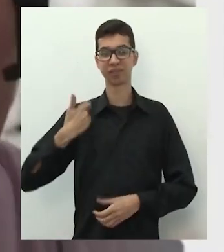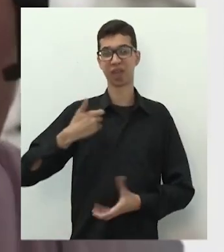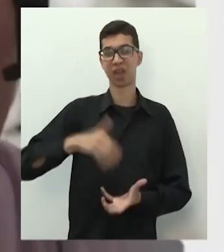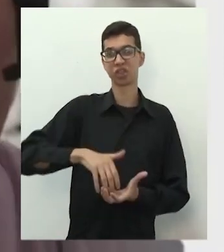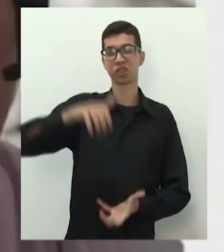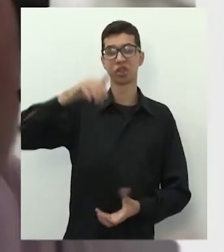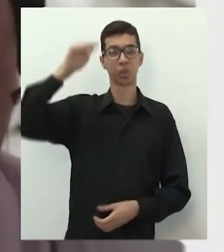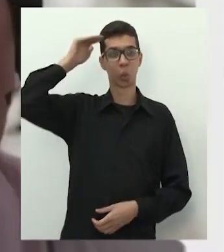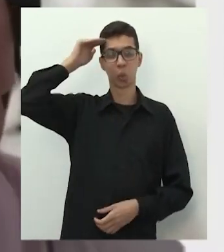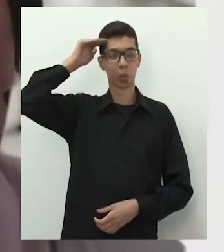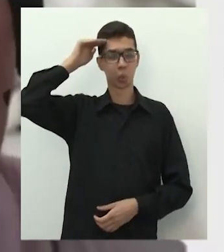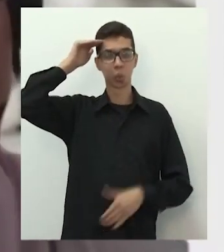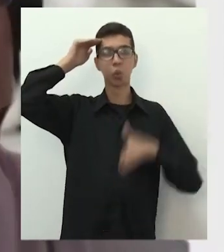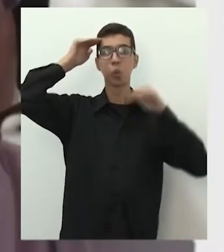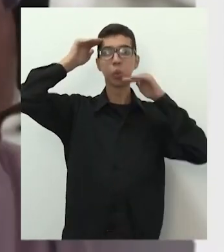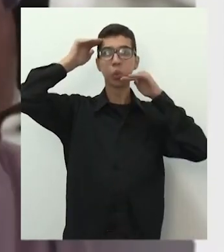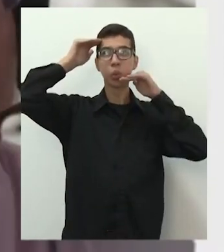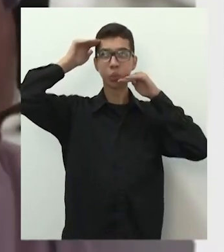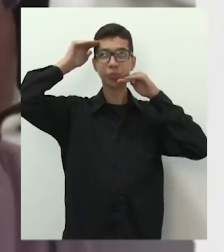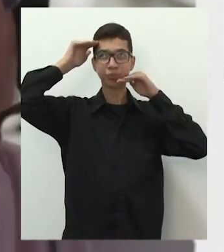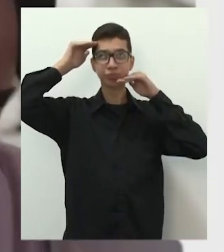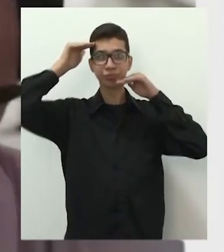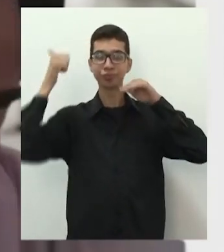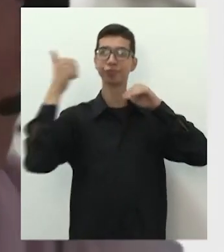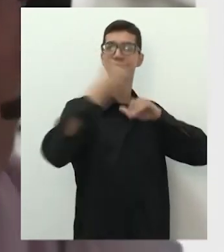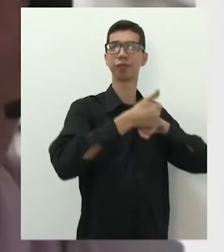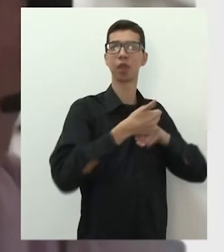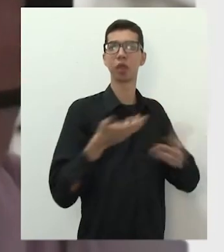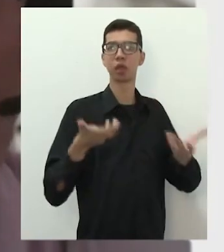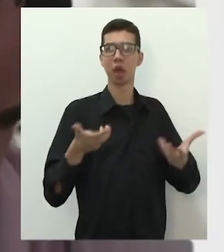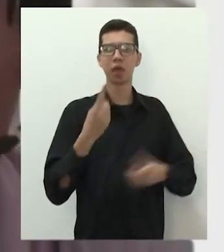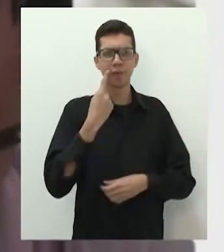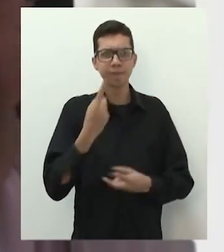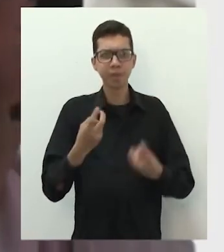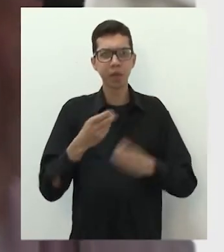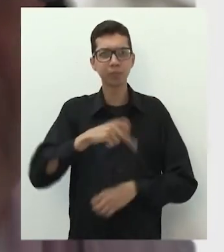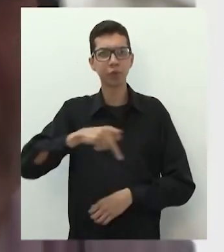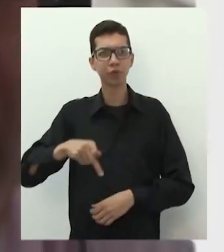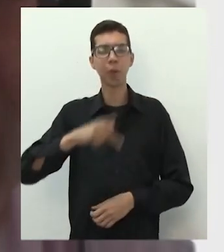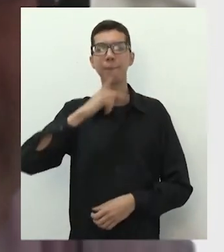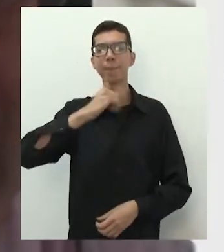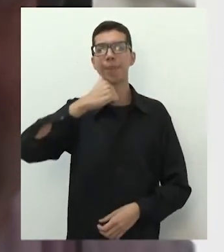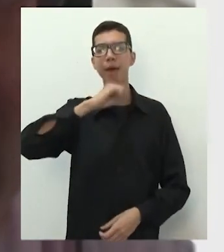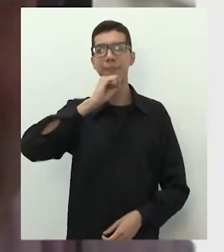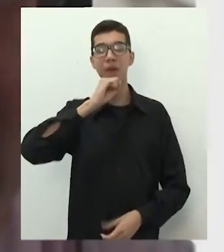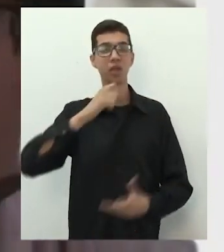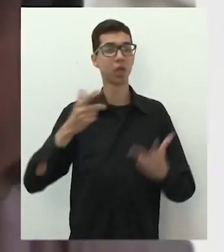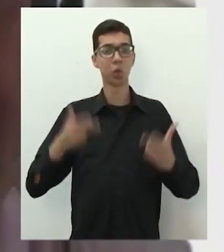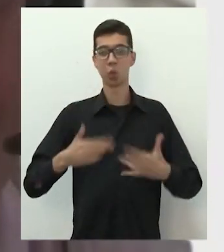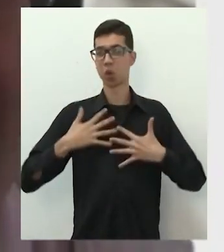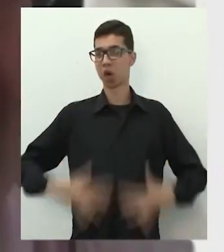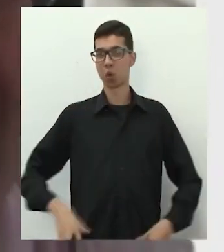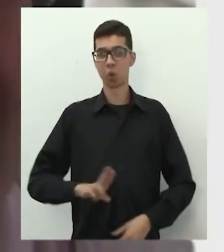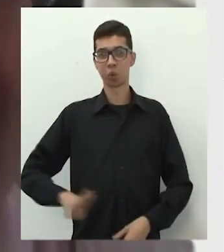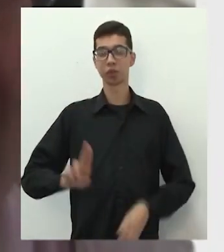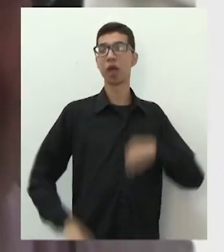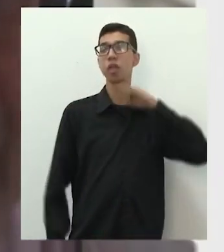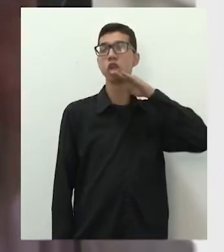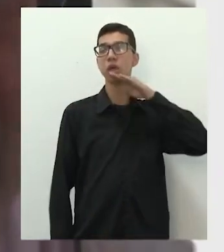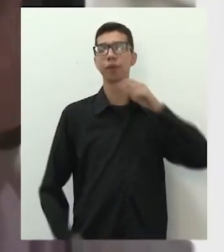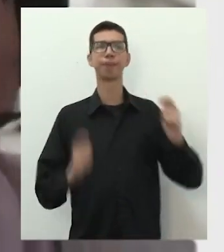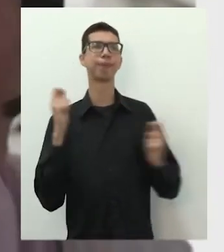conversinha estava acontecendo entre esses meninos? Ou seja, temos uma constatação: crianças estão chegando cada vez mais cedo. Por outro lado, se